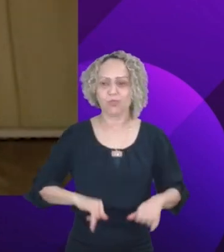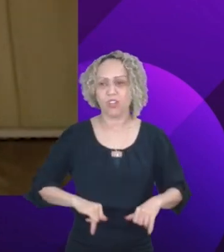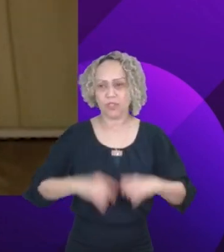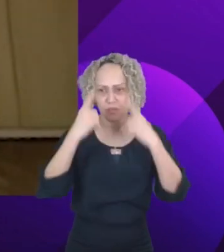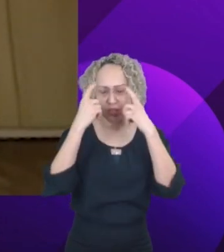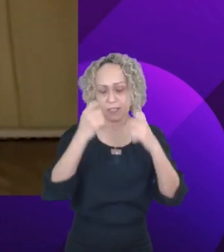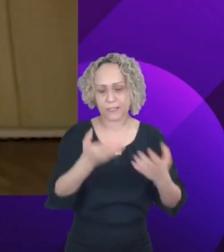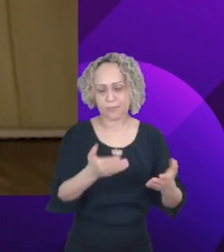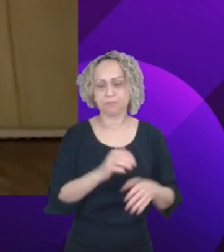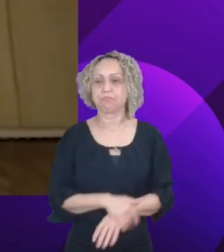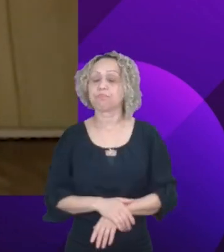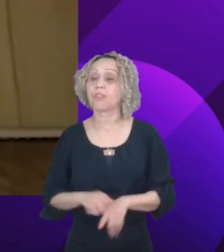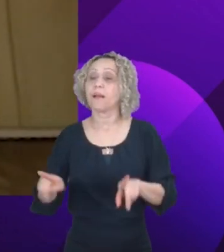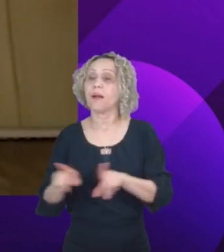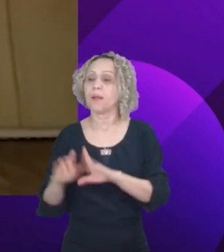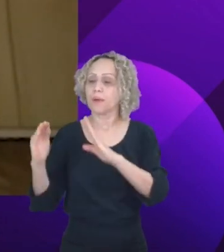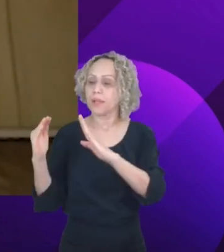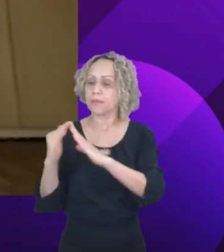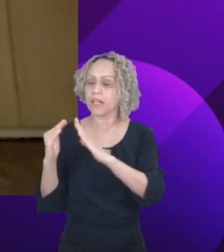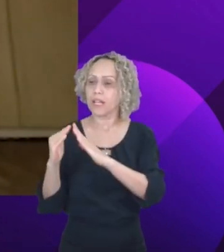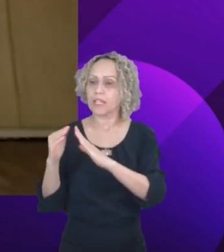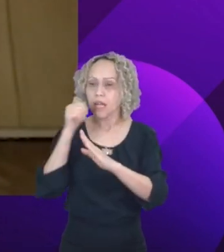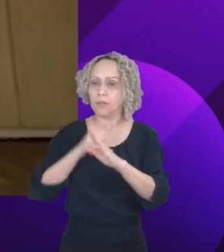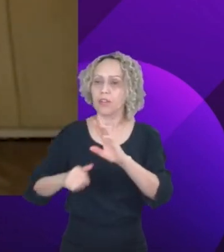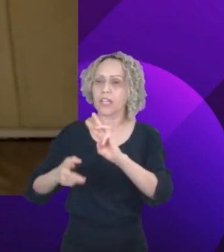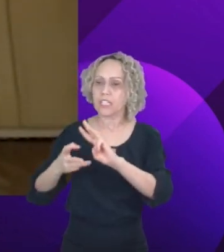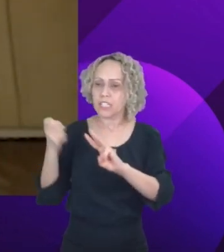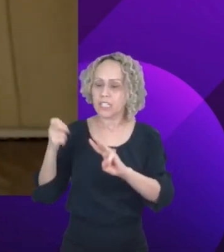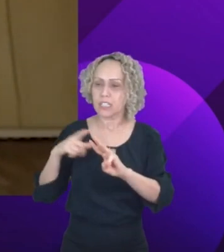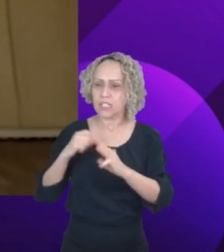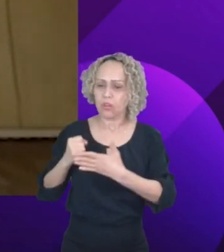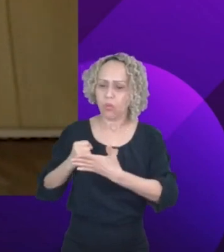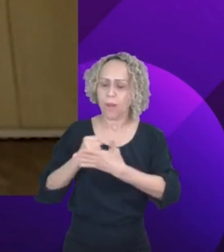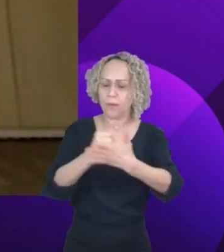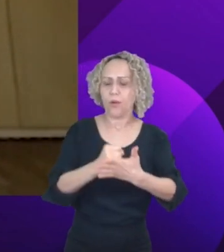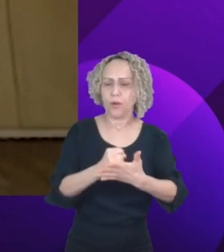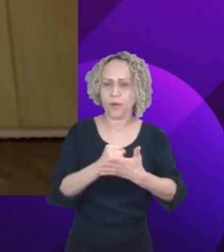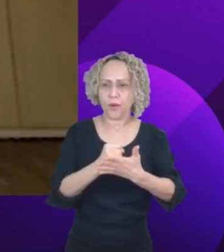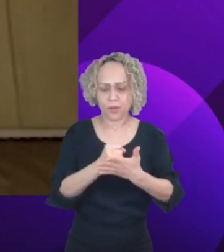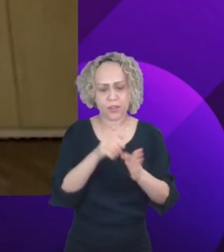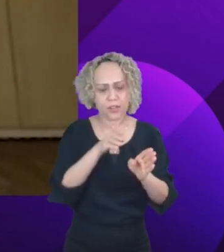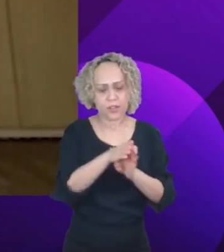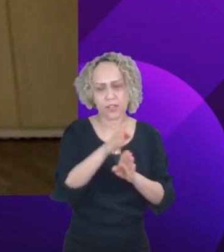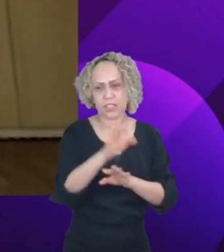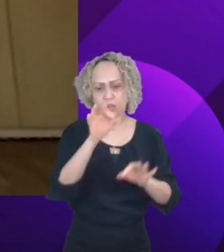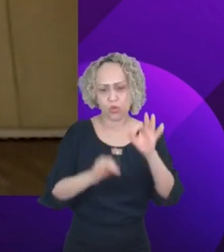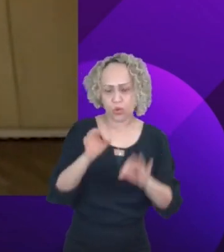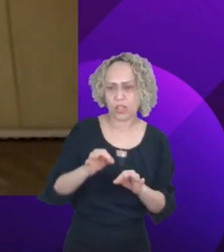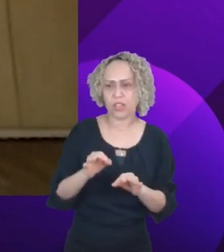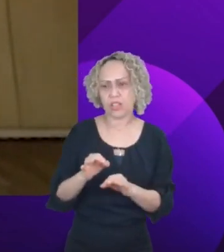Mulher Indígena, né, que deverá ter um apoio de orientação jurídica, antropólogos